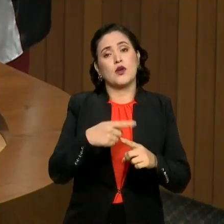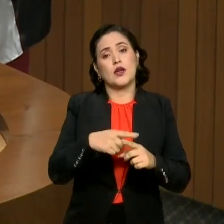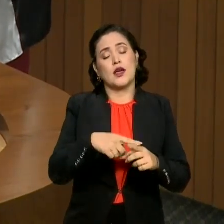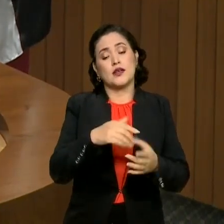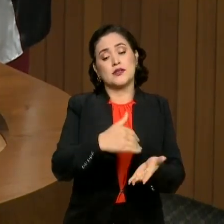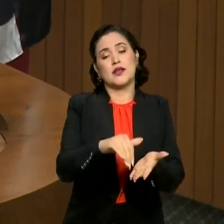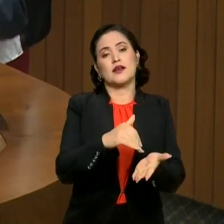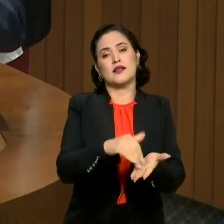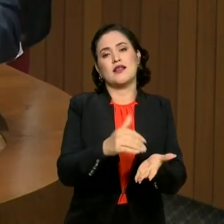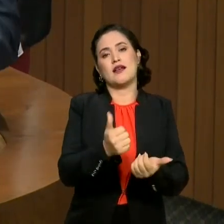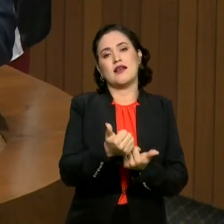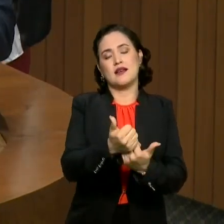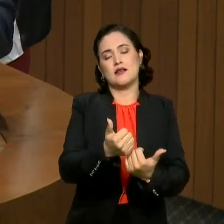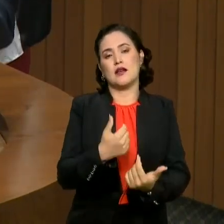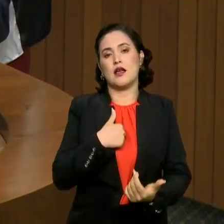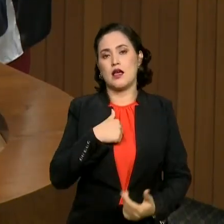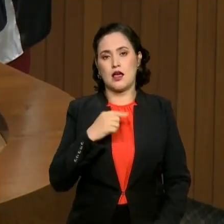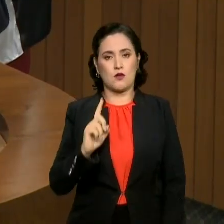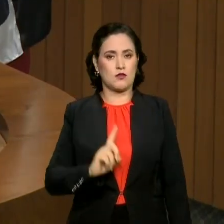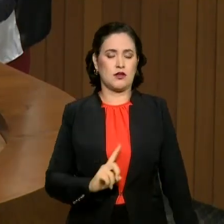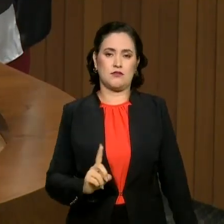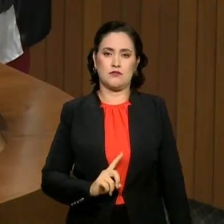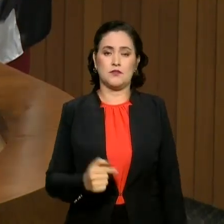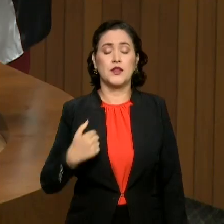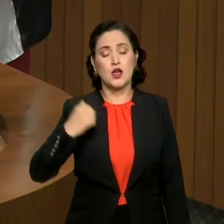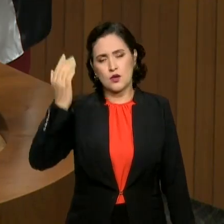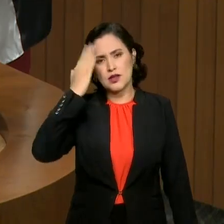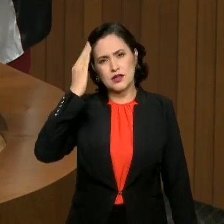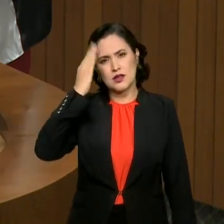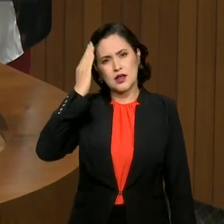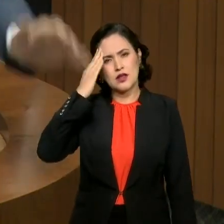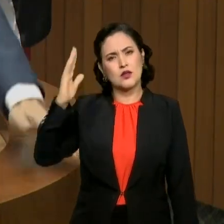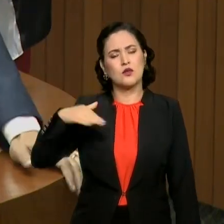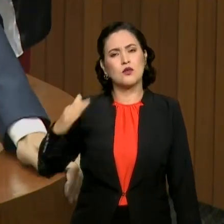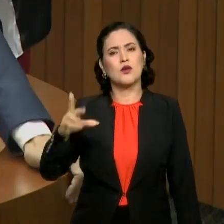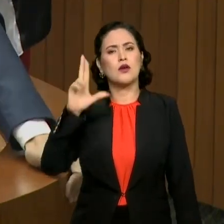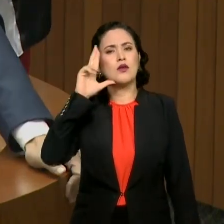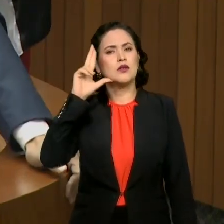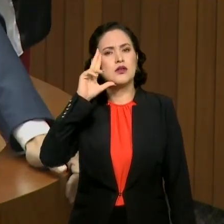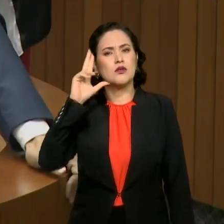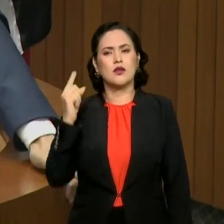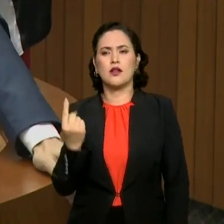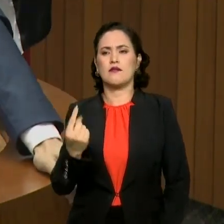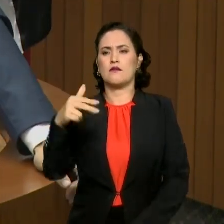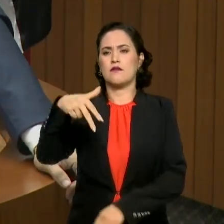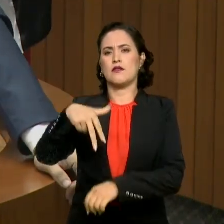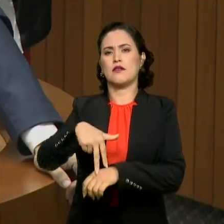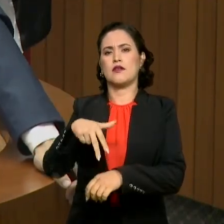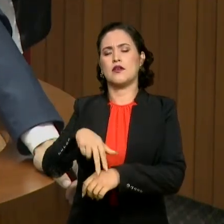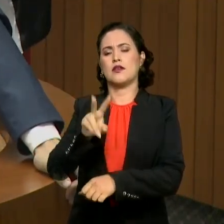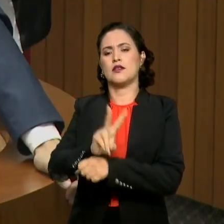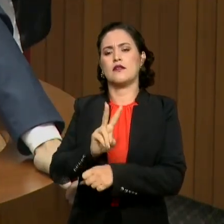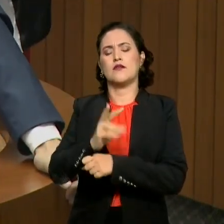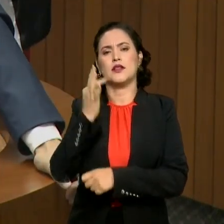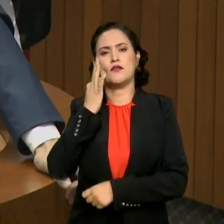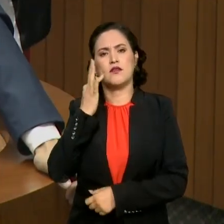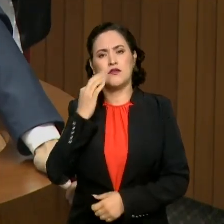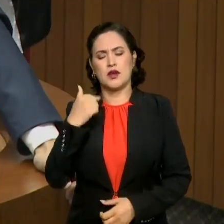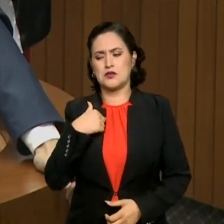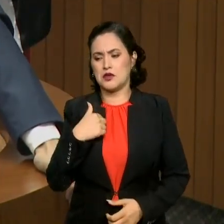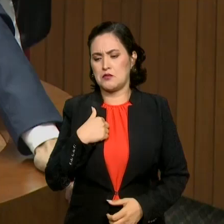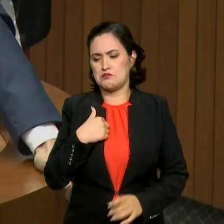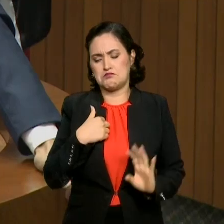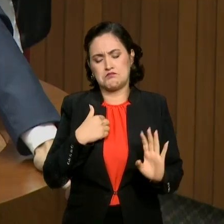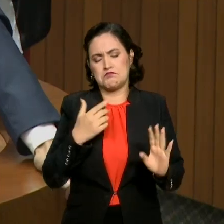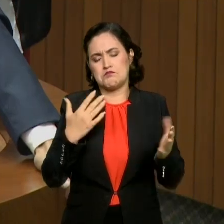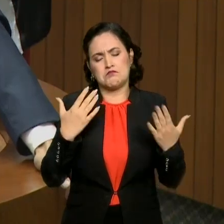quando o deputado Rodrigo sobe para defender o Flávio Dino aqui. Eu não me ofendo, meu coração aqui é